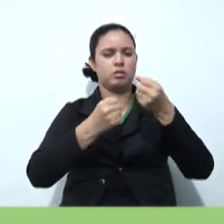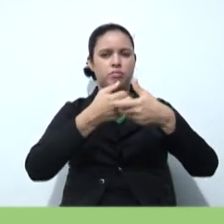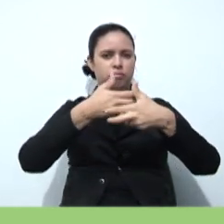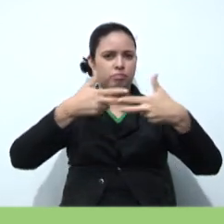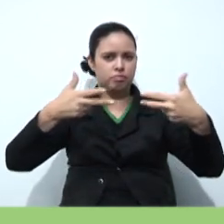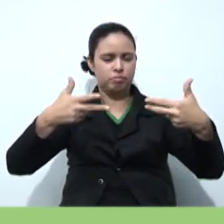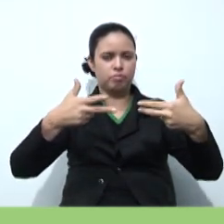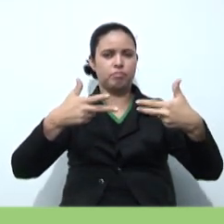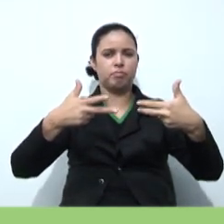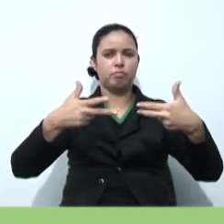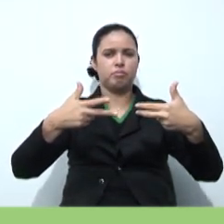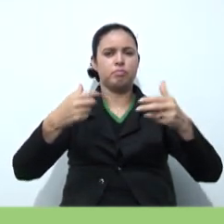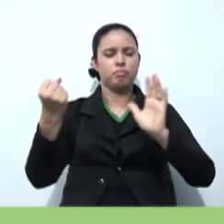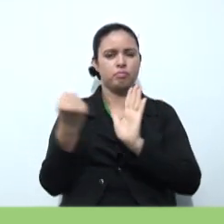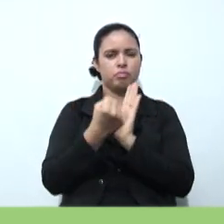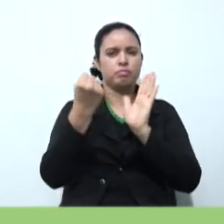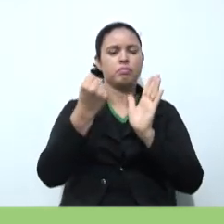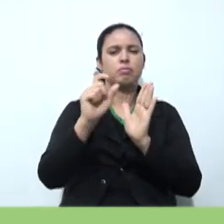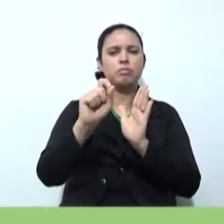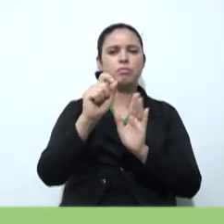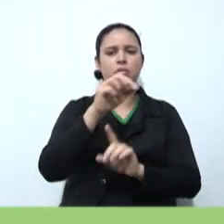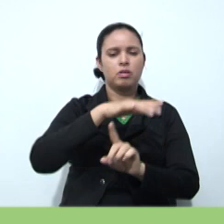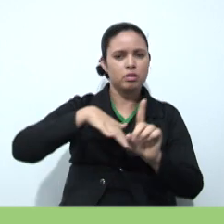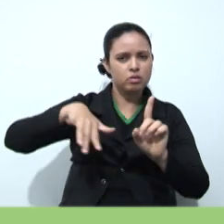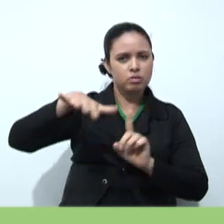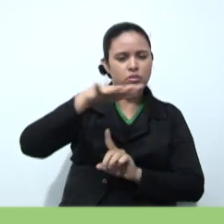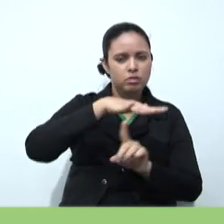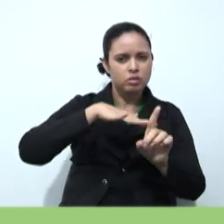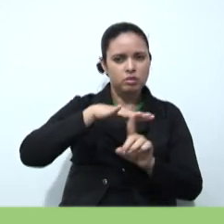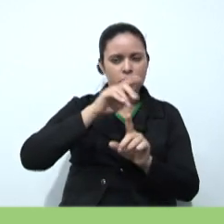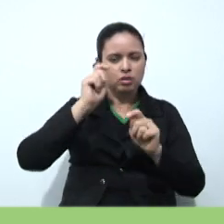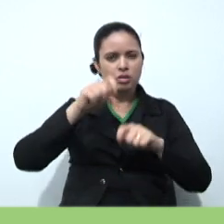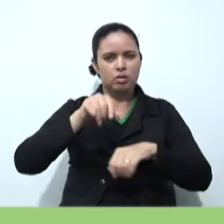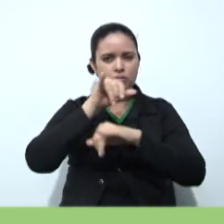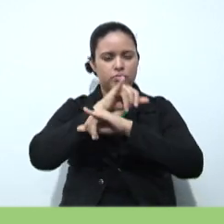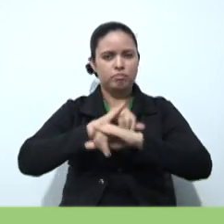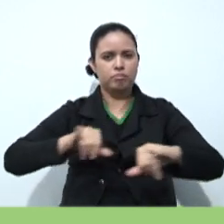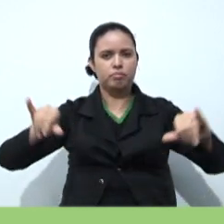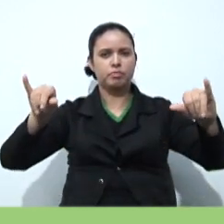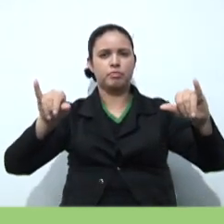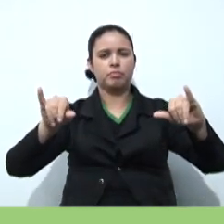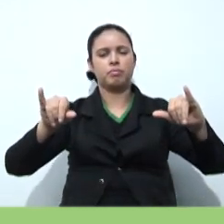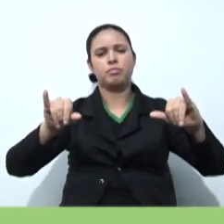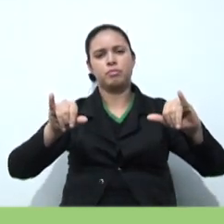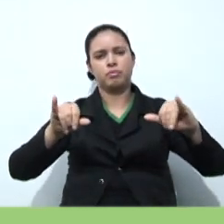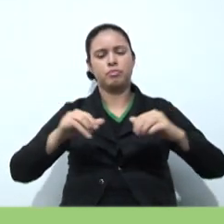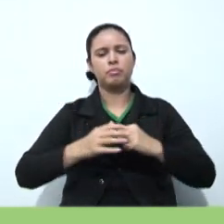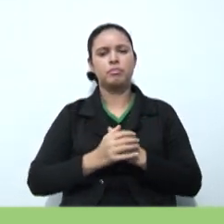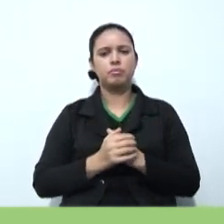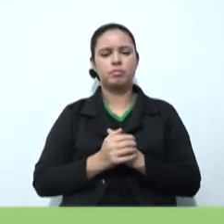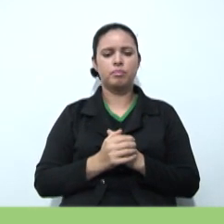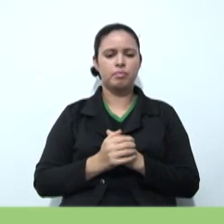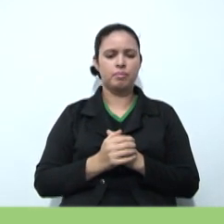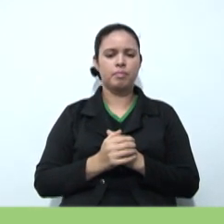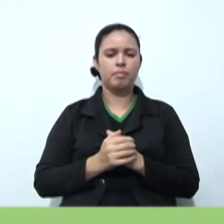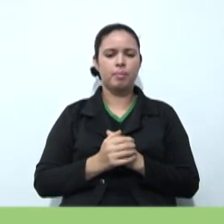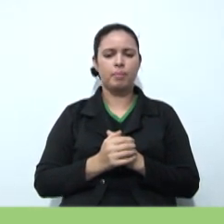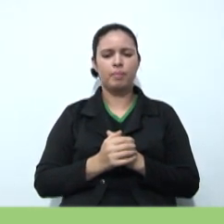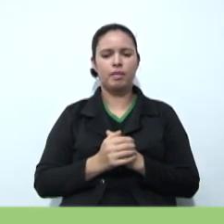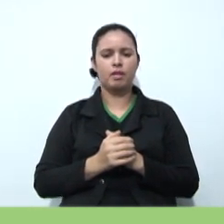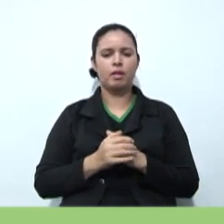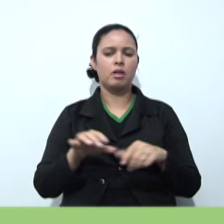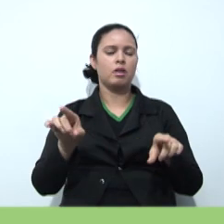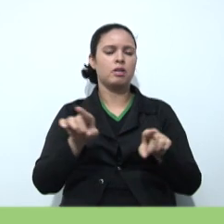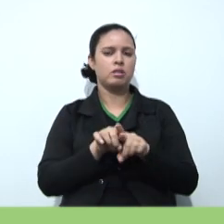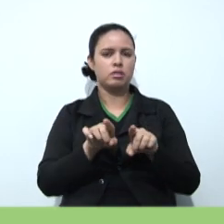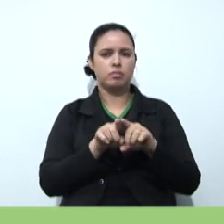e mares, prejudicando as populações ribeirinhas, bem como os animais que vivem nesse ambiente. Ações de prevenção